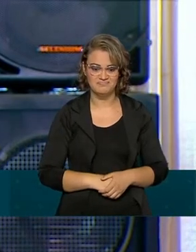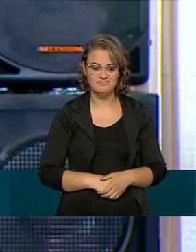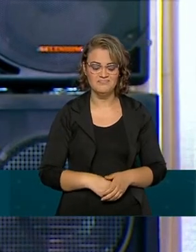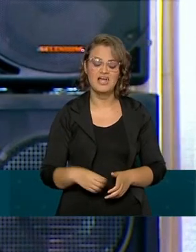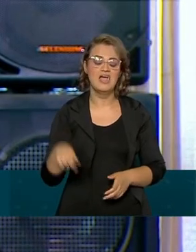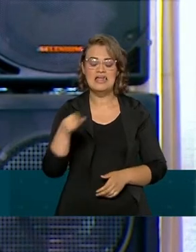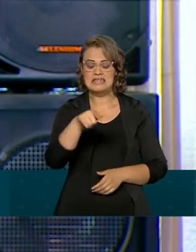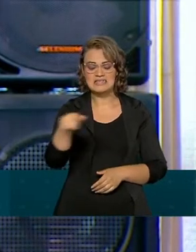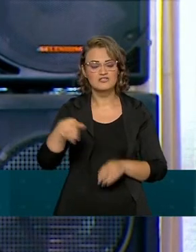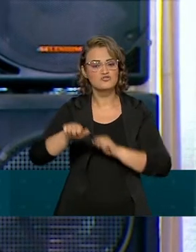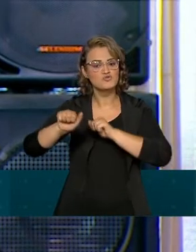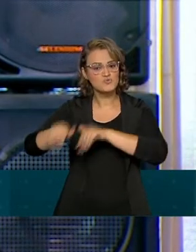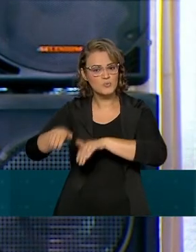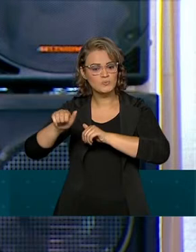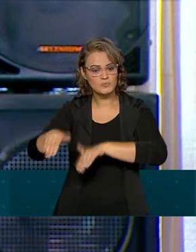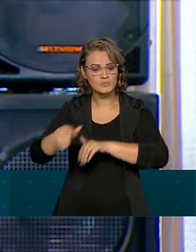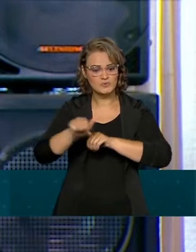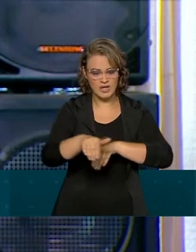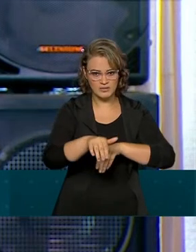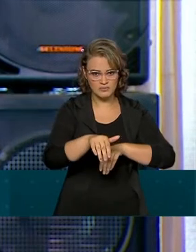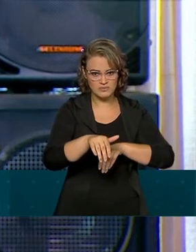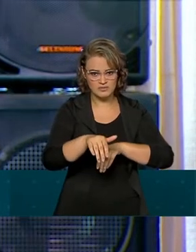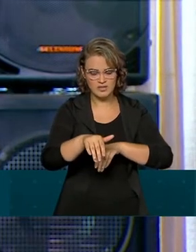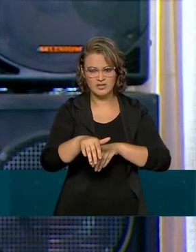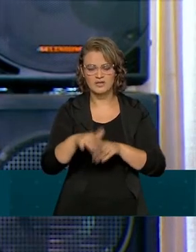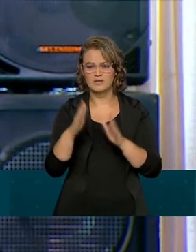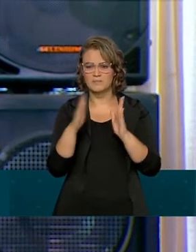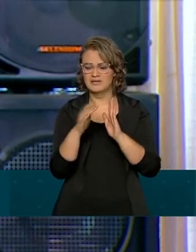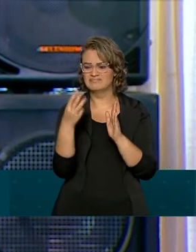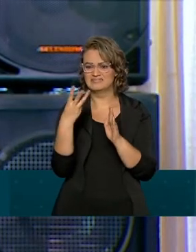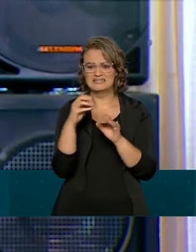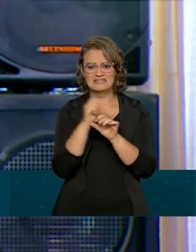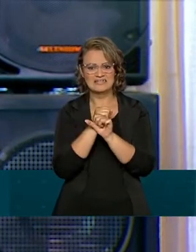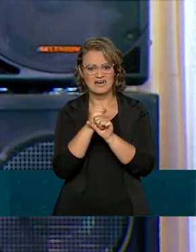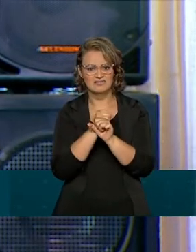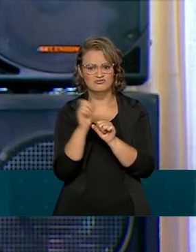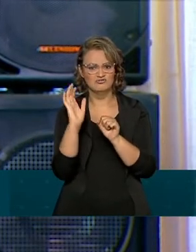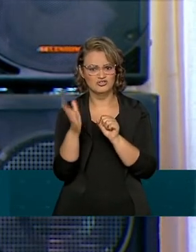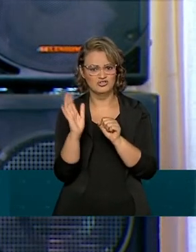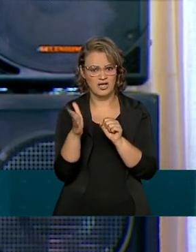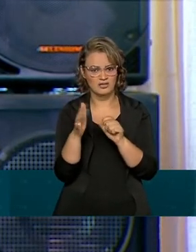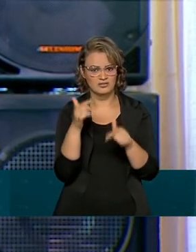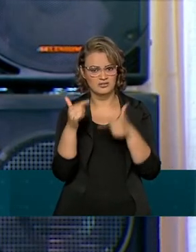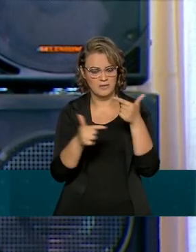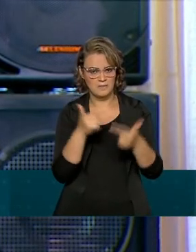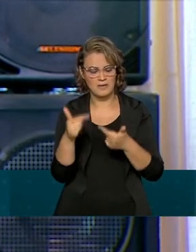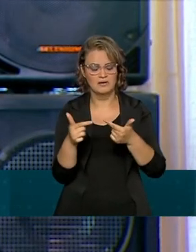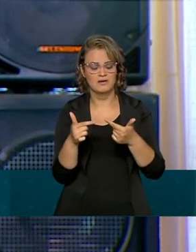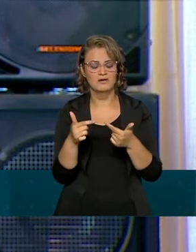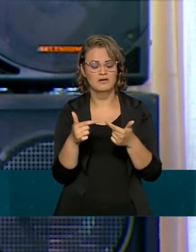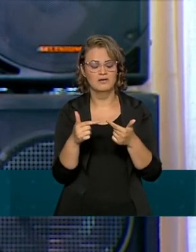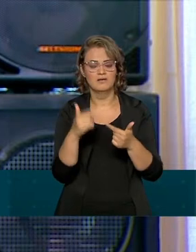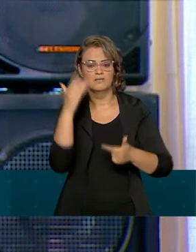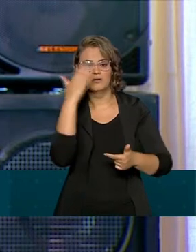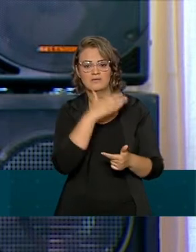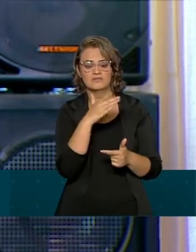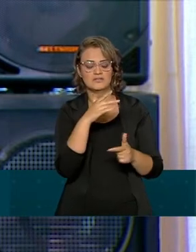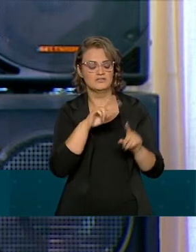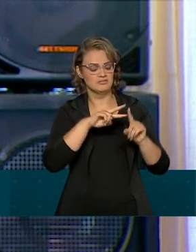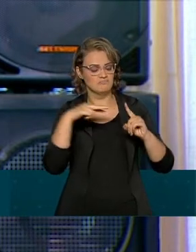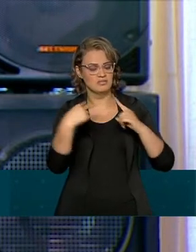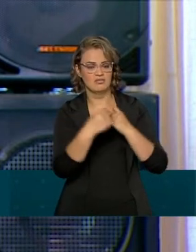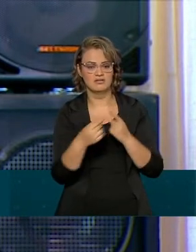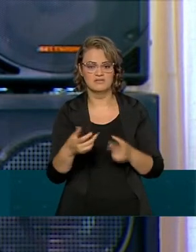soldados experimentados e forjados na têmpera de mais de 30 anos dedicados serviço nos trazem grandes